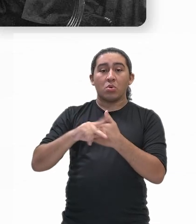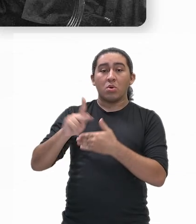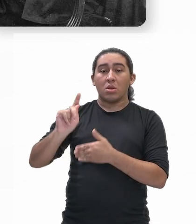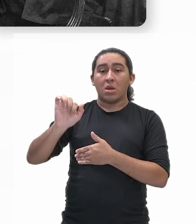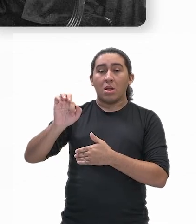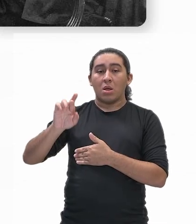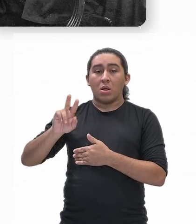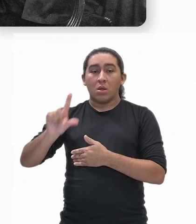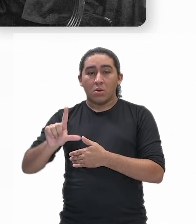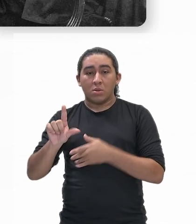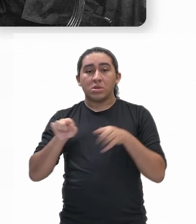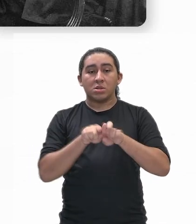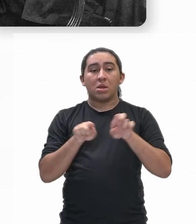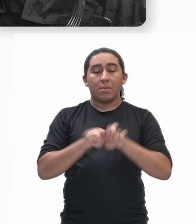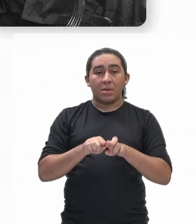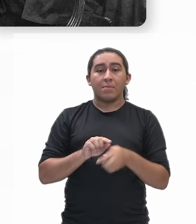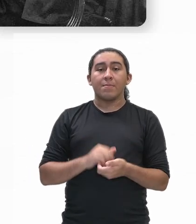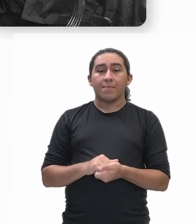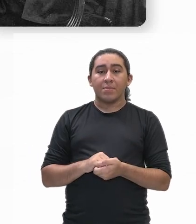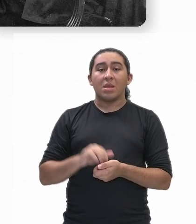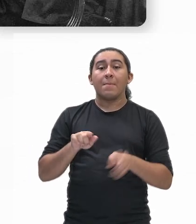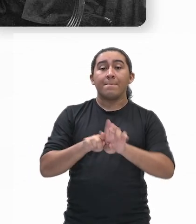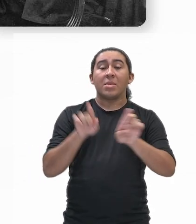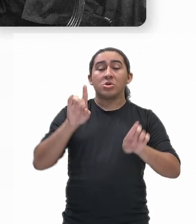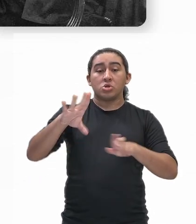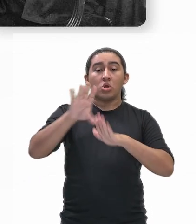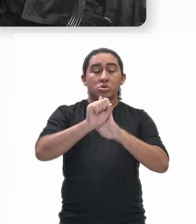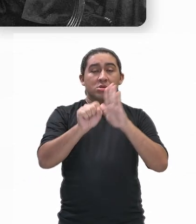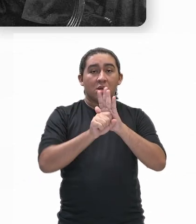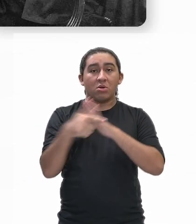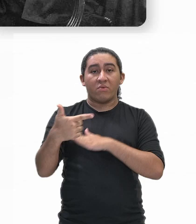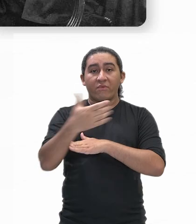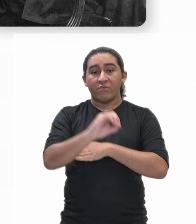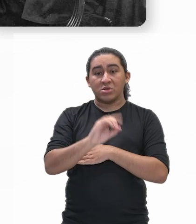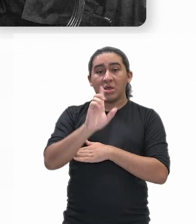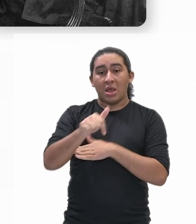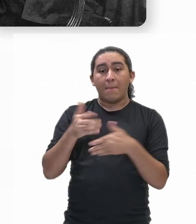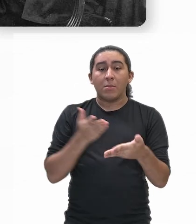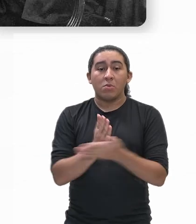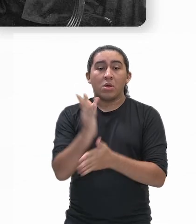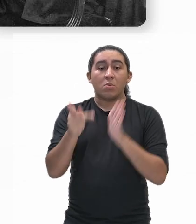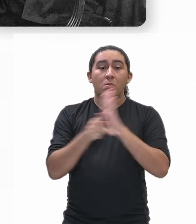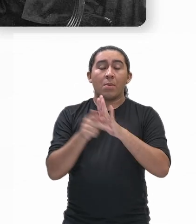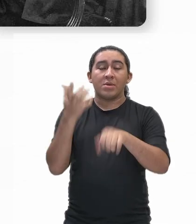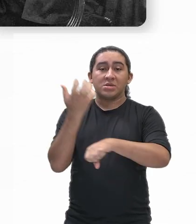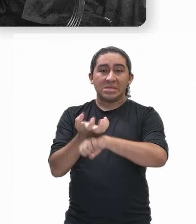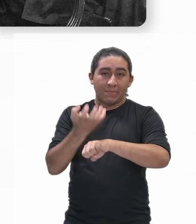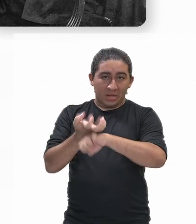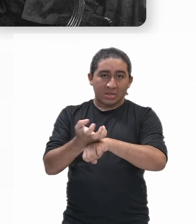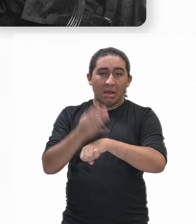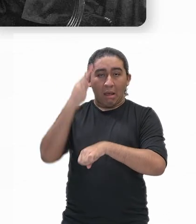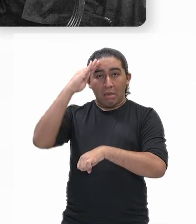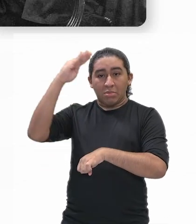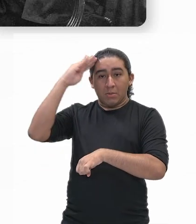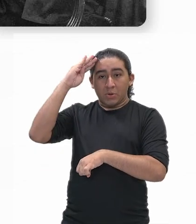Friedrich Engels, né? Mas somente no século XX foi considerado uma disciplina acadêmica.